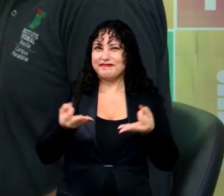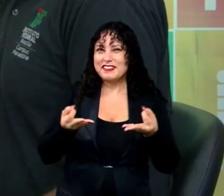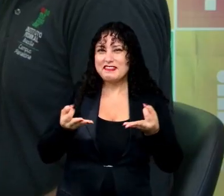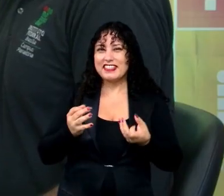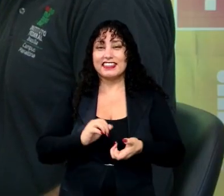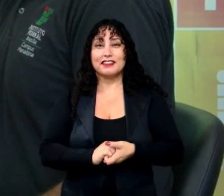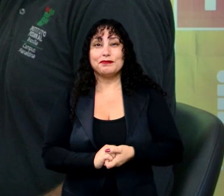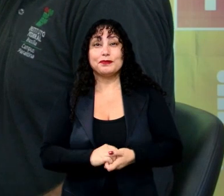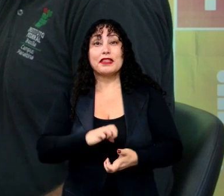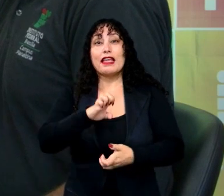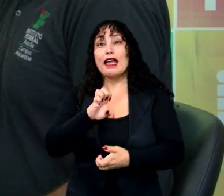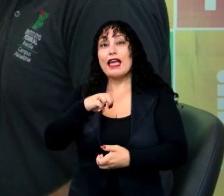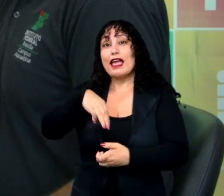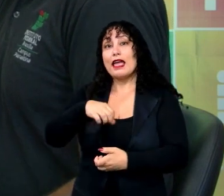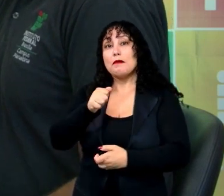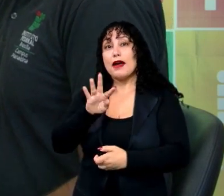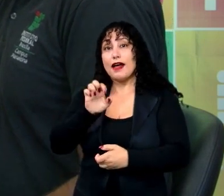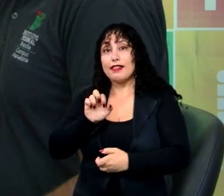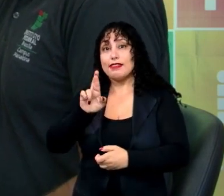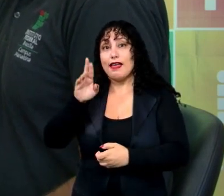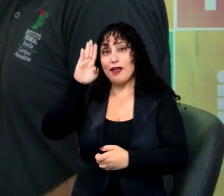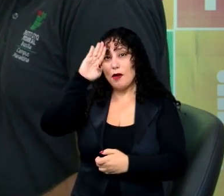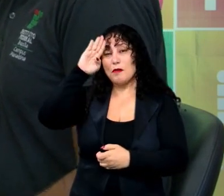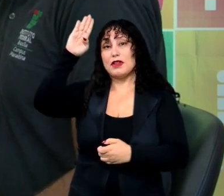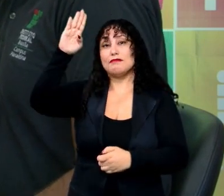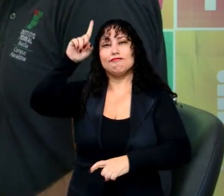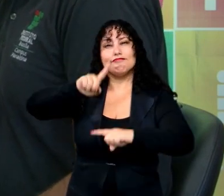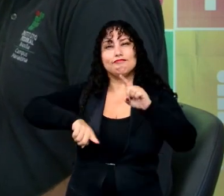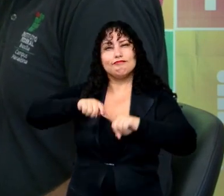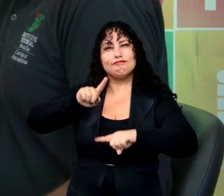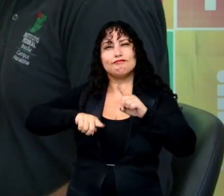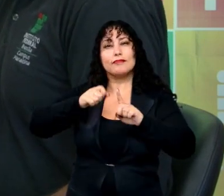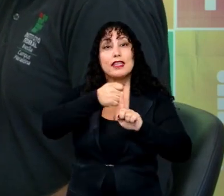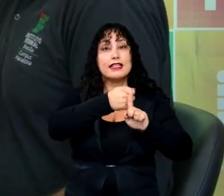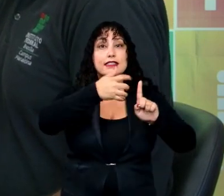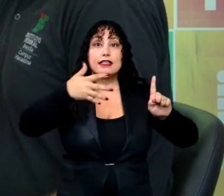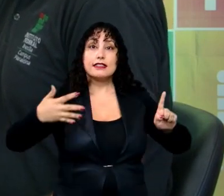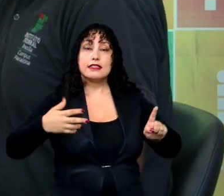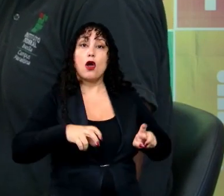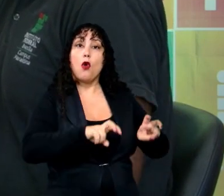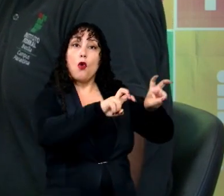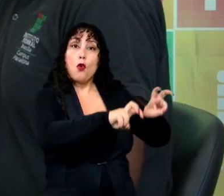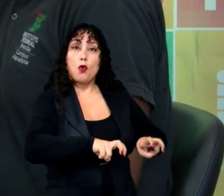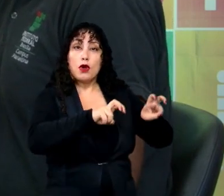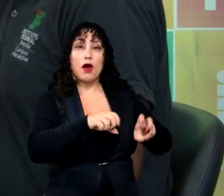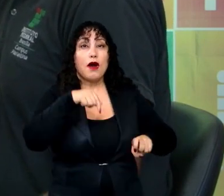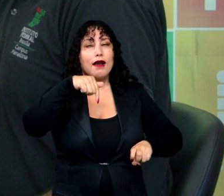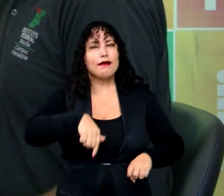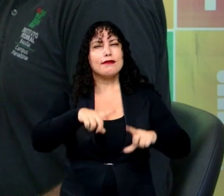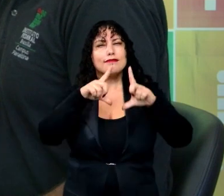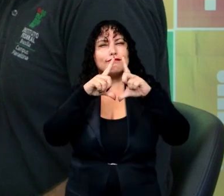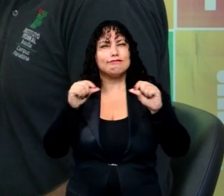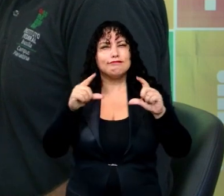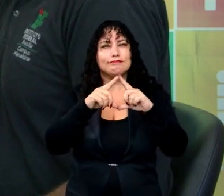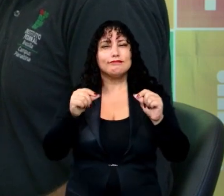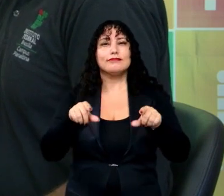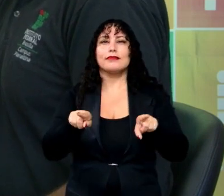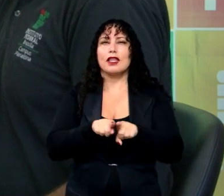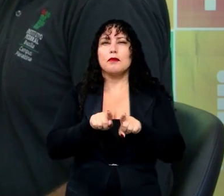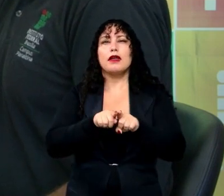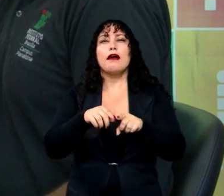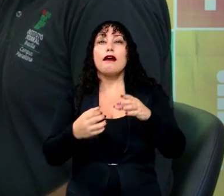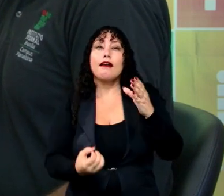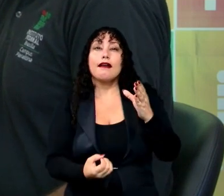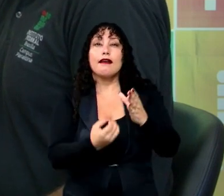então A Emater Como Nosso principal instrumento aqui de extensão rural no Distrito Federal além dela realizar